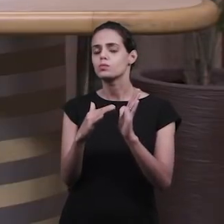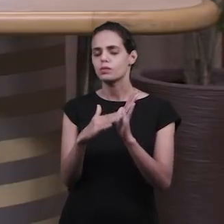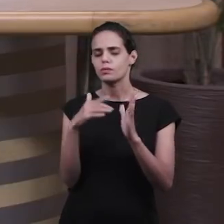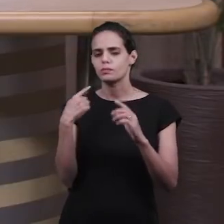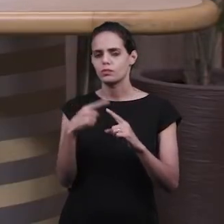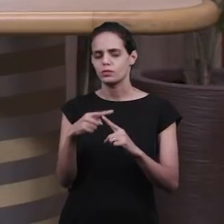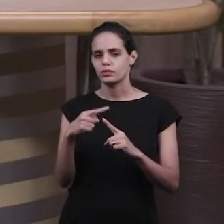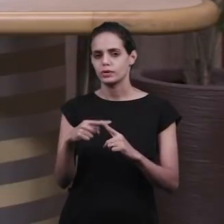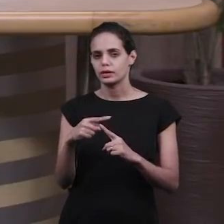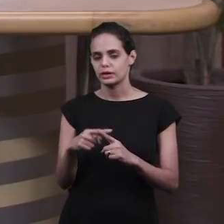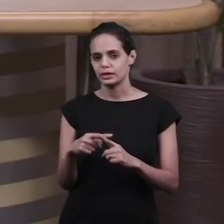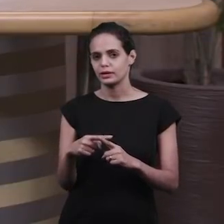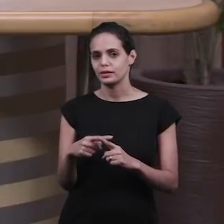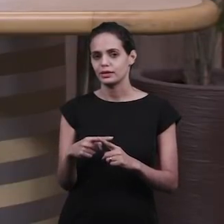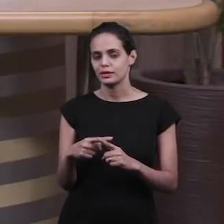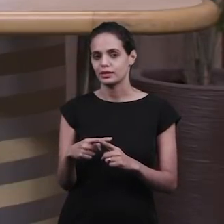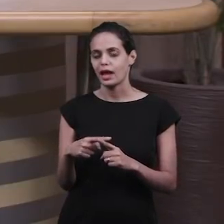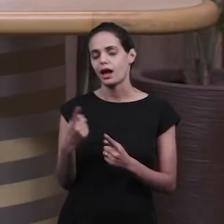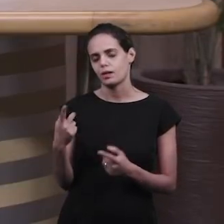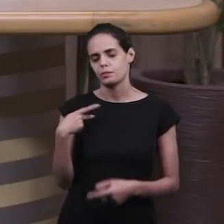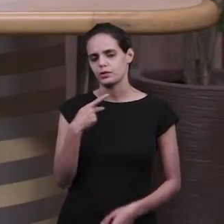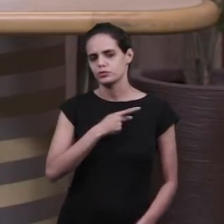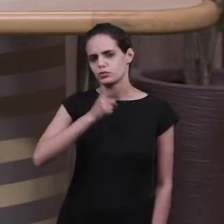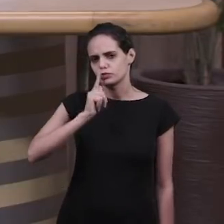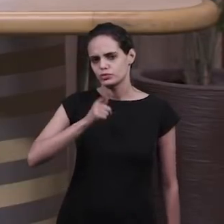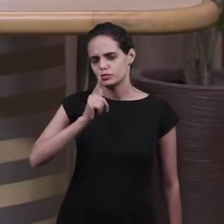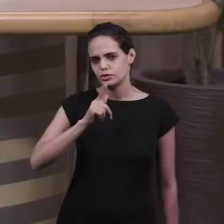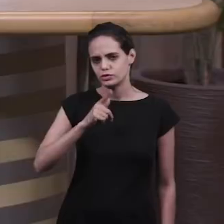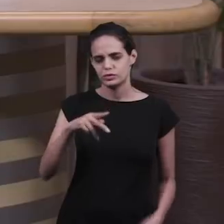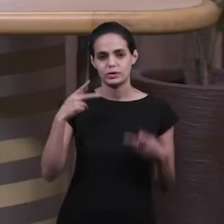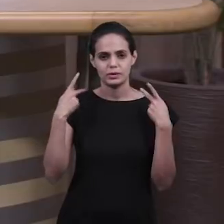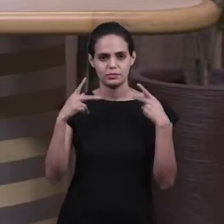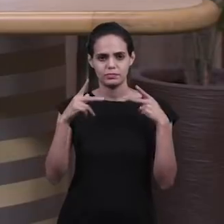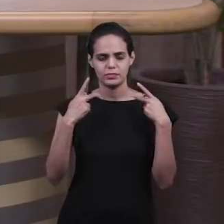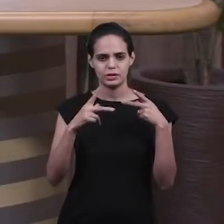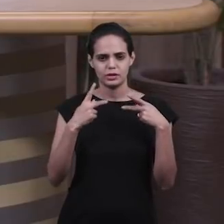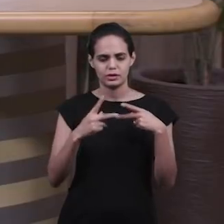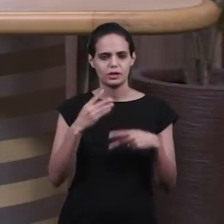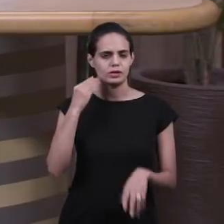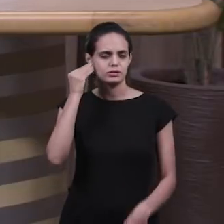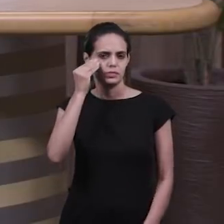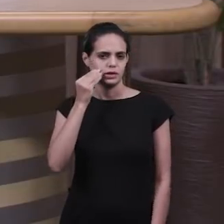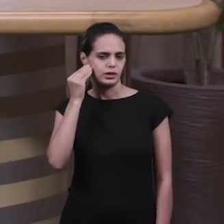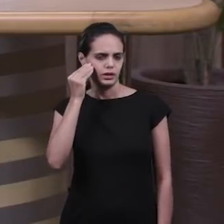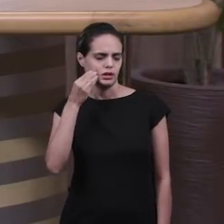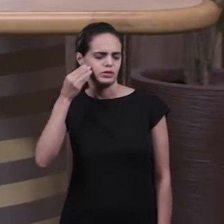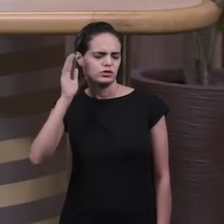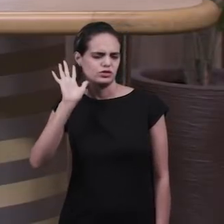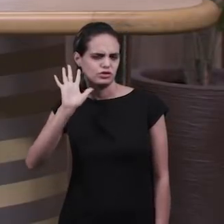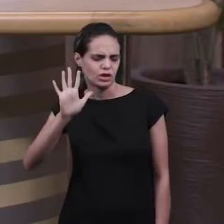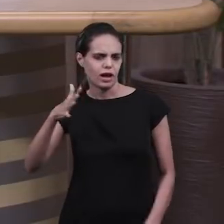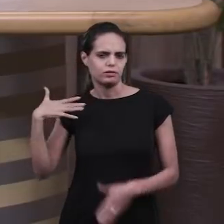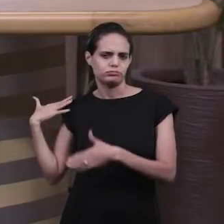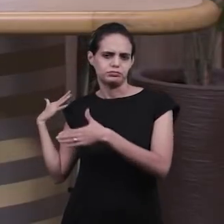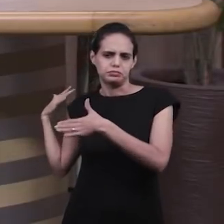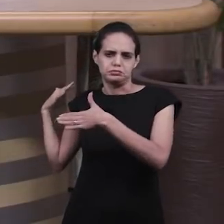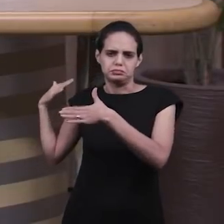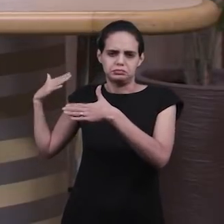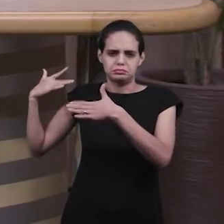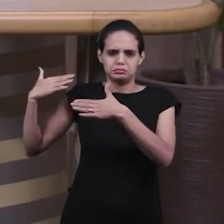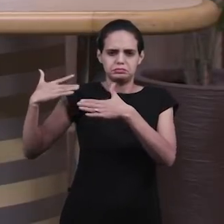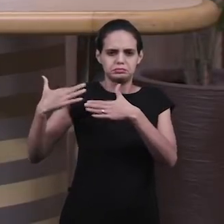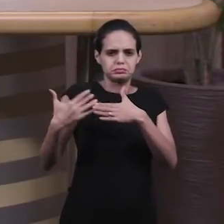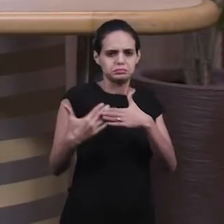a mensagem era Gedeuti que ia entregar, porque era o mais experiente, era o que tinha uma